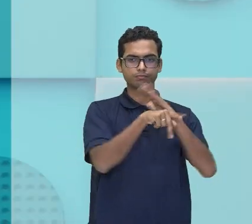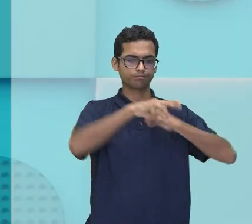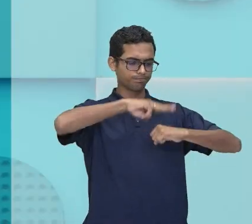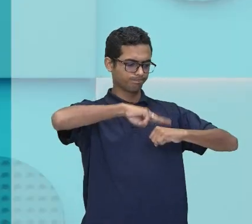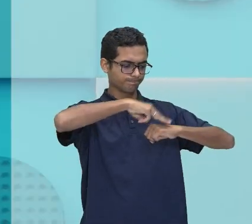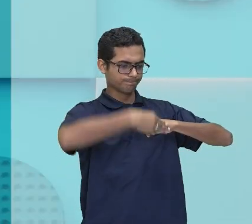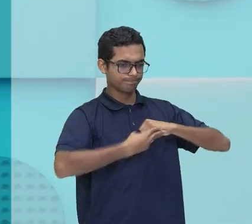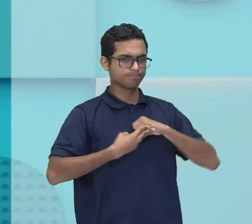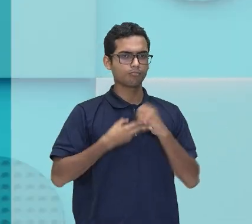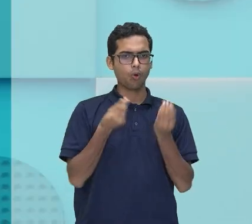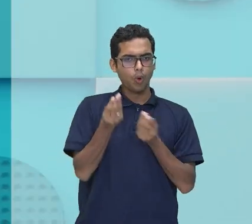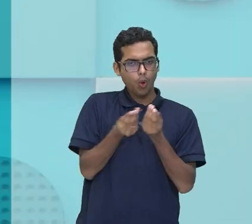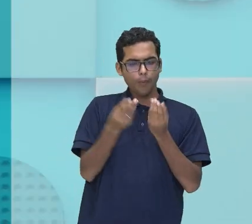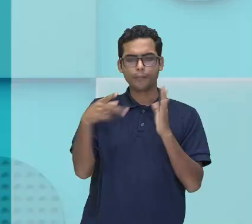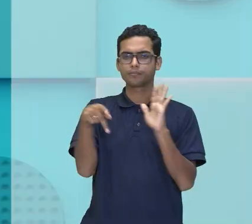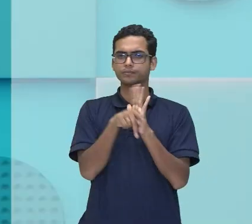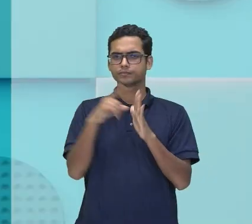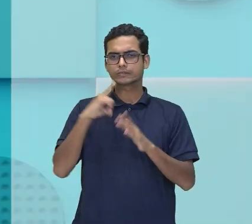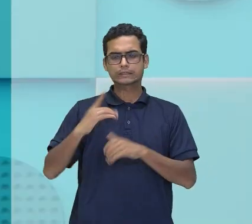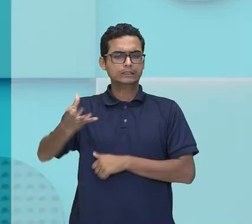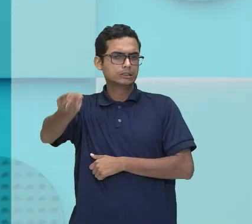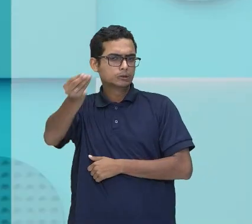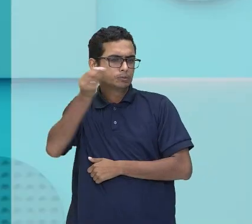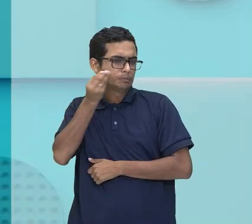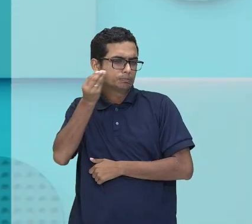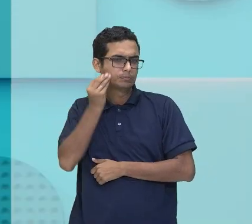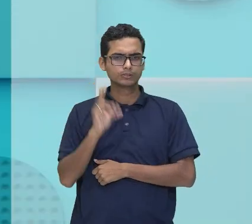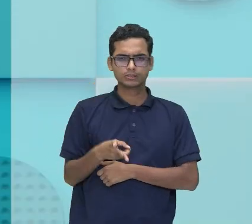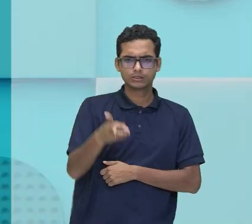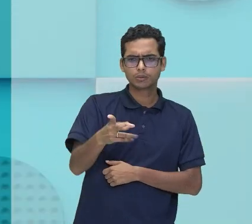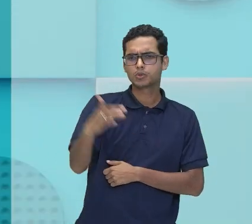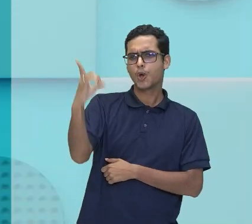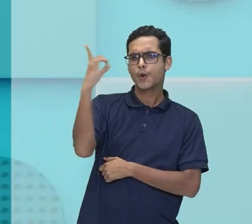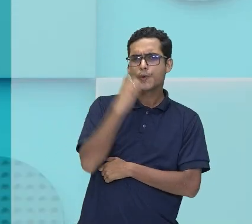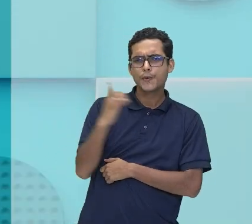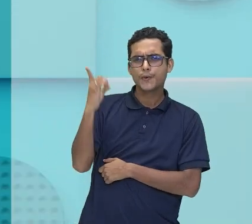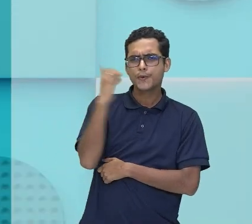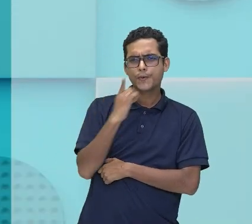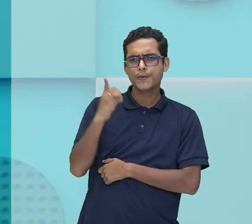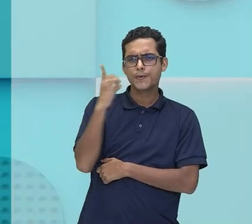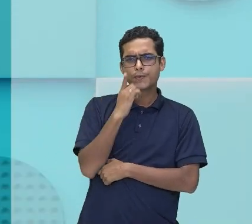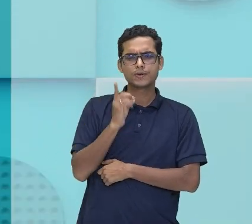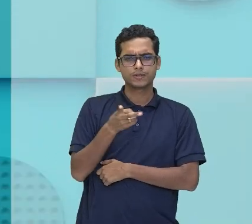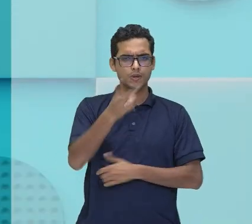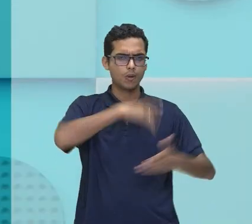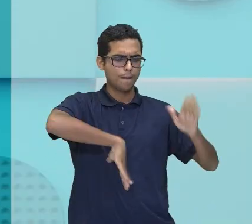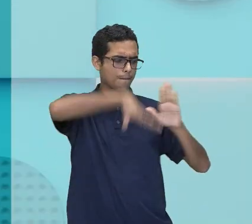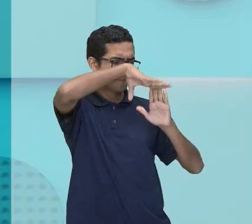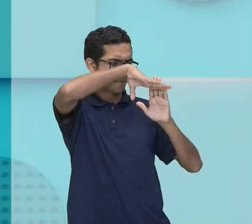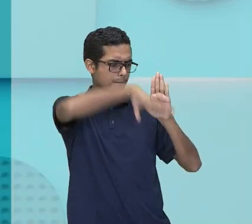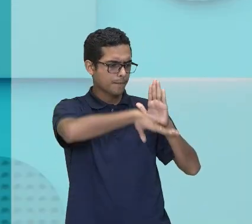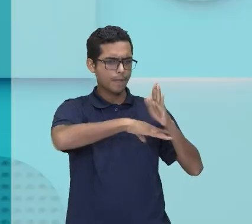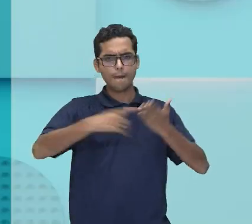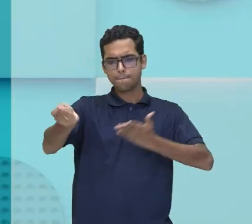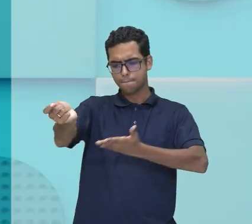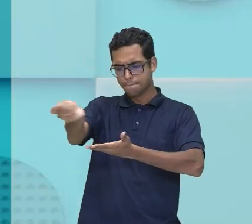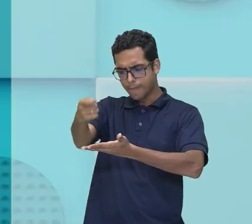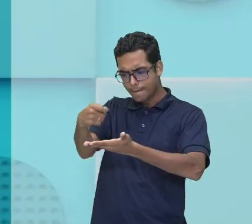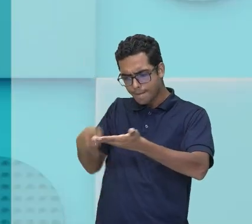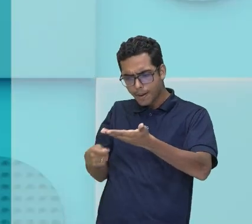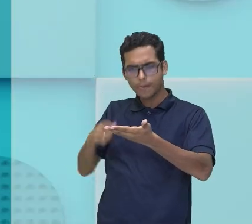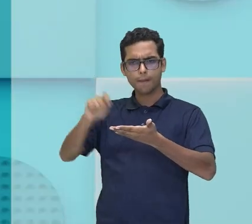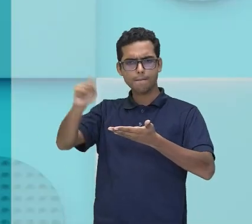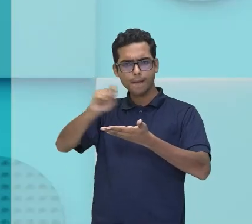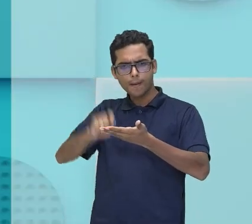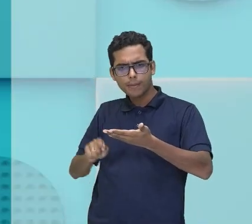análises, né? Testando ali todo dia e faz todo um protocolo de anotações. A gente ainda não chegou